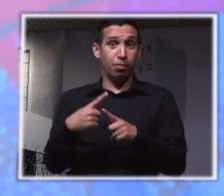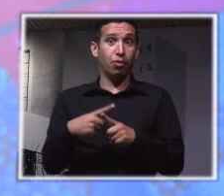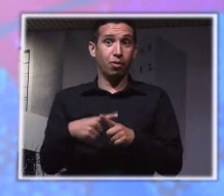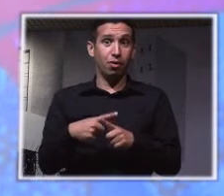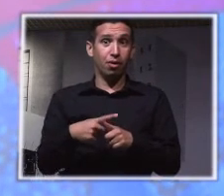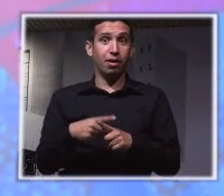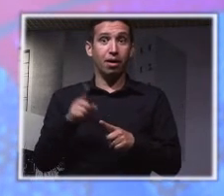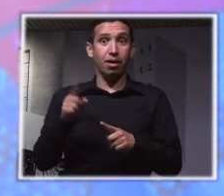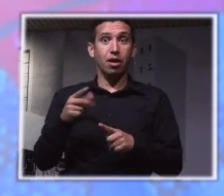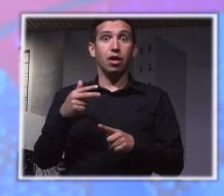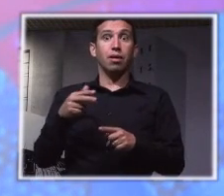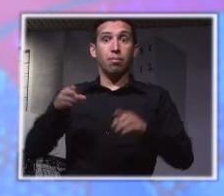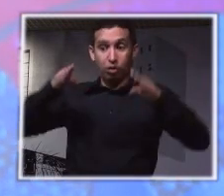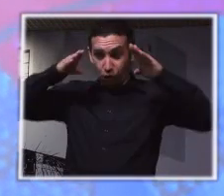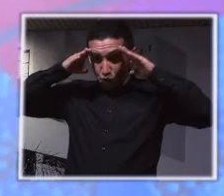foco do passado.